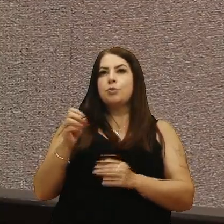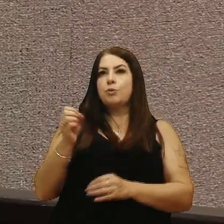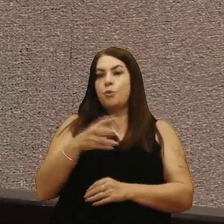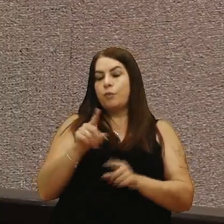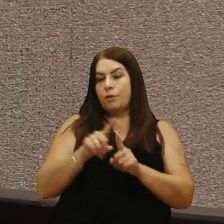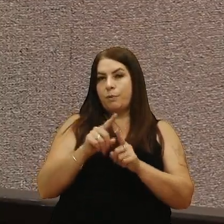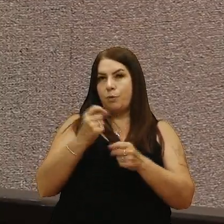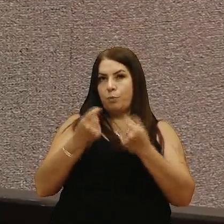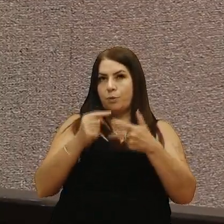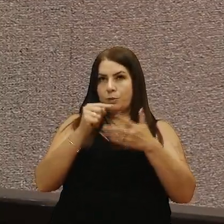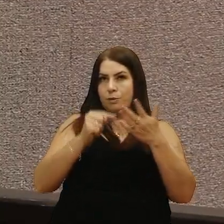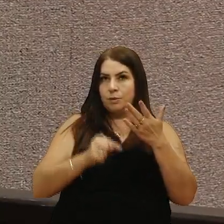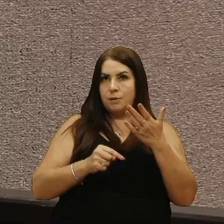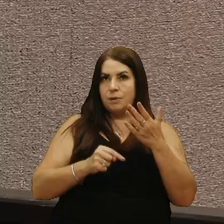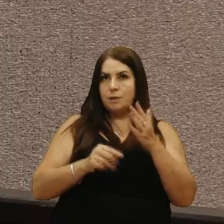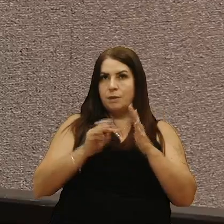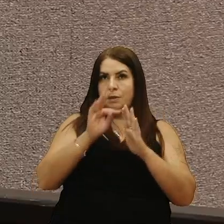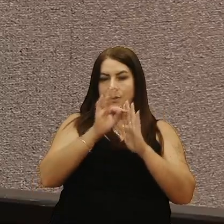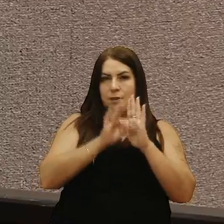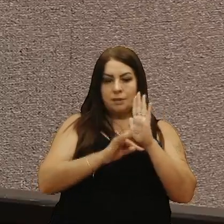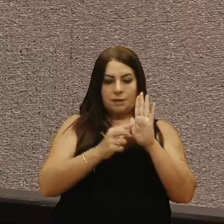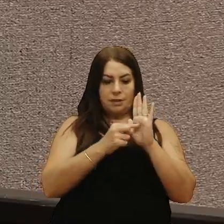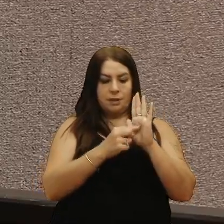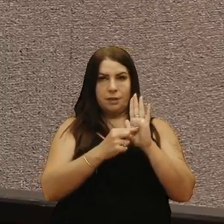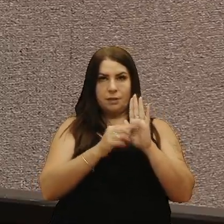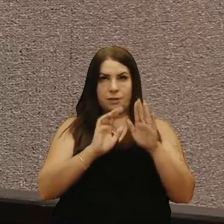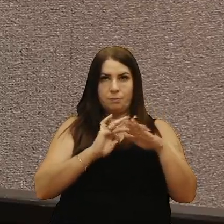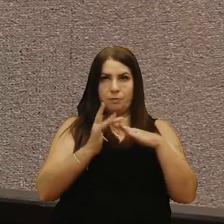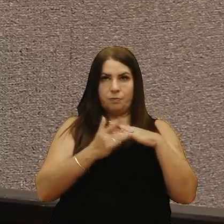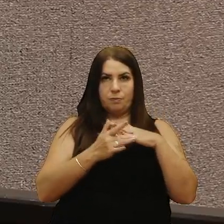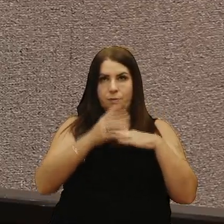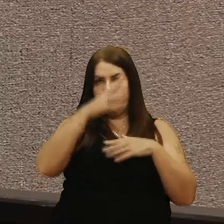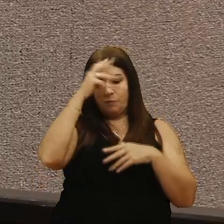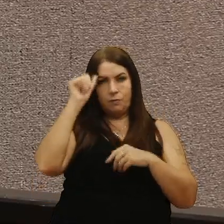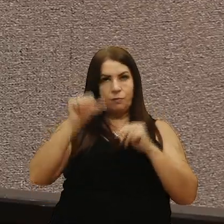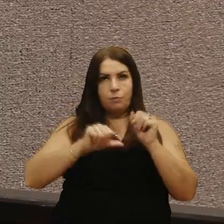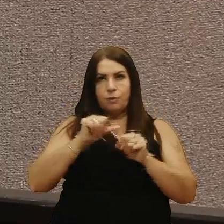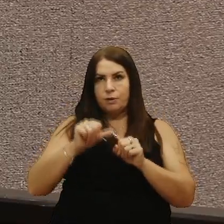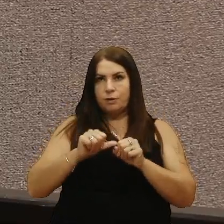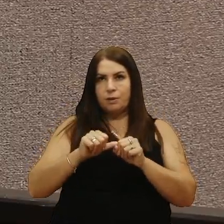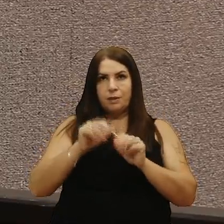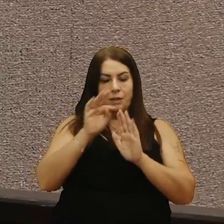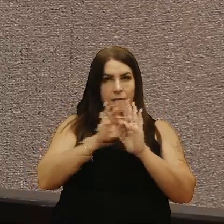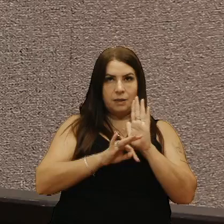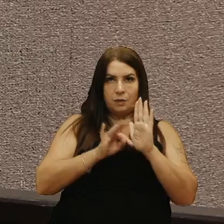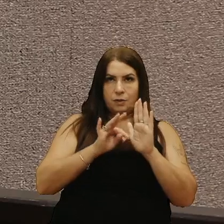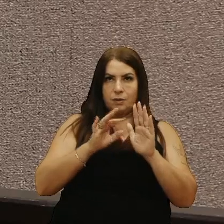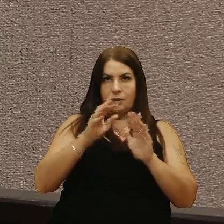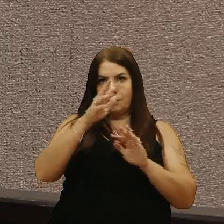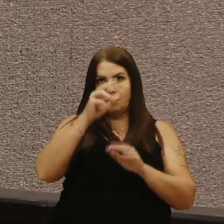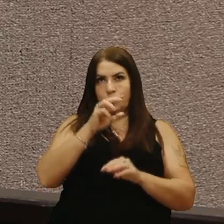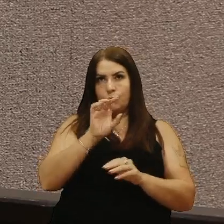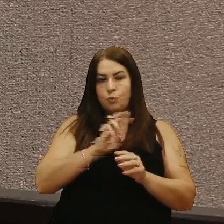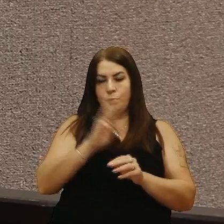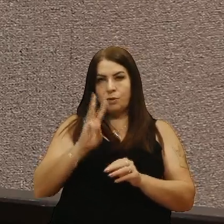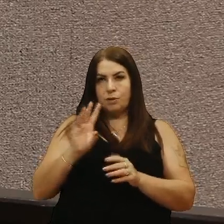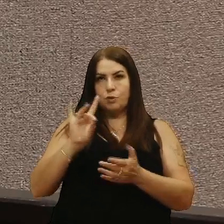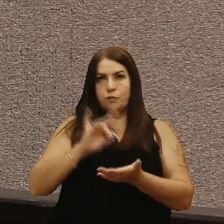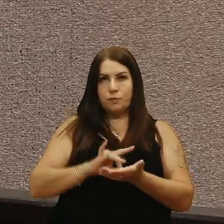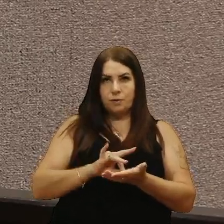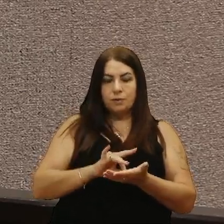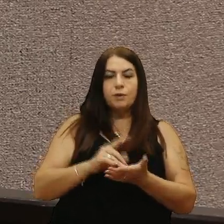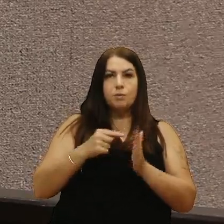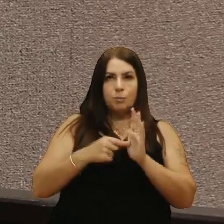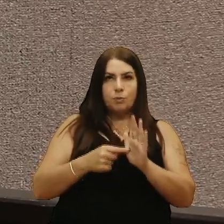reiterar que a matéria da Prefeitura, a matéria da imprensa da Prefeitura não foi alterada. A matéria da Prefeitura, do site oficial,